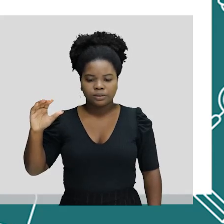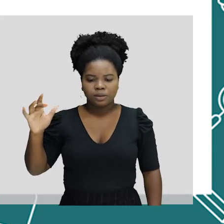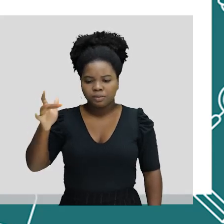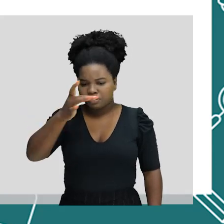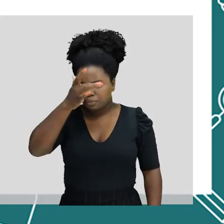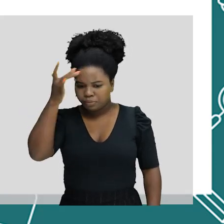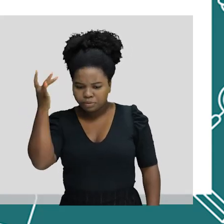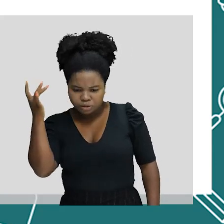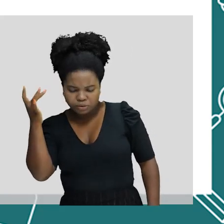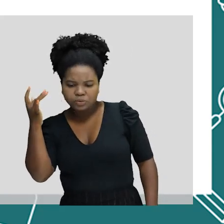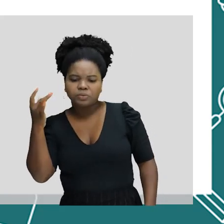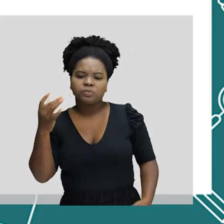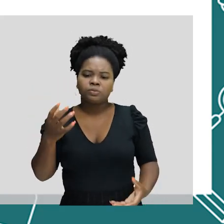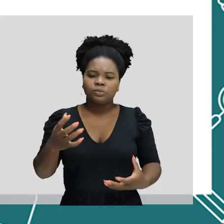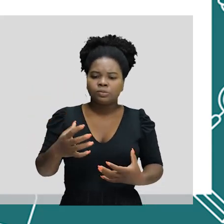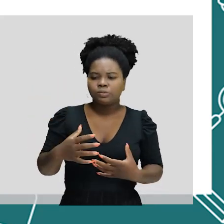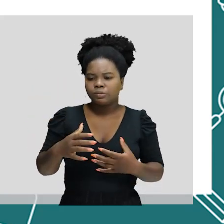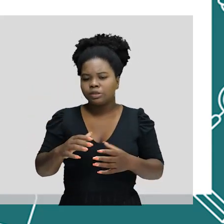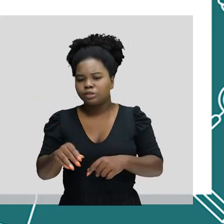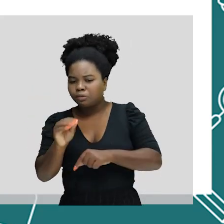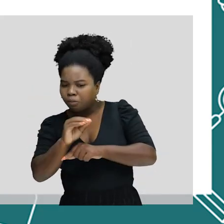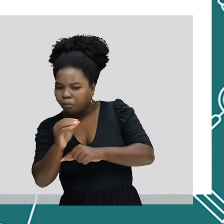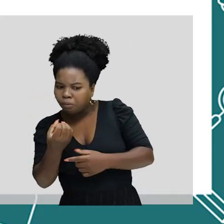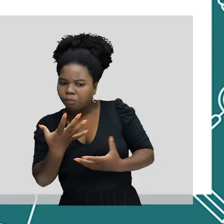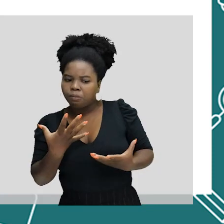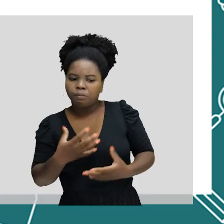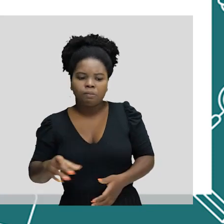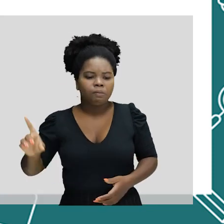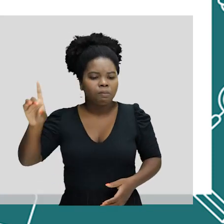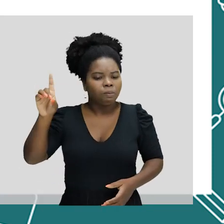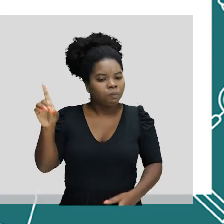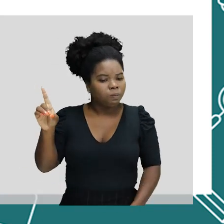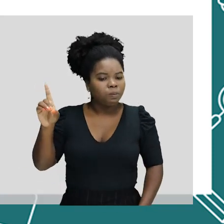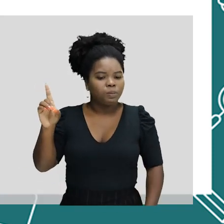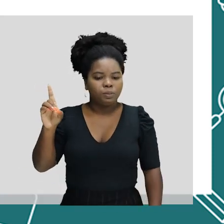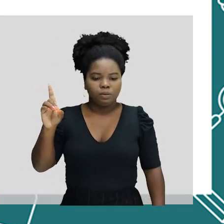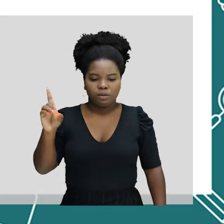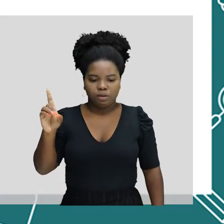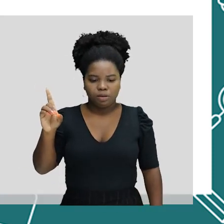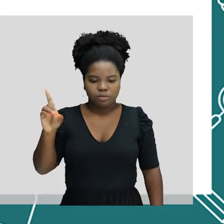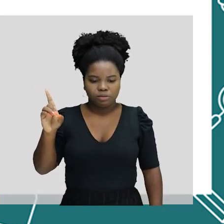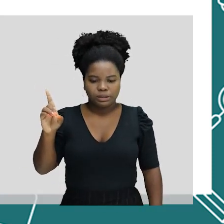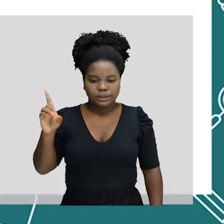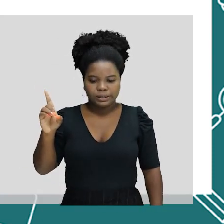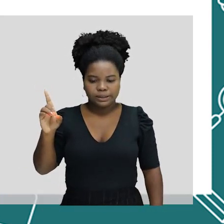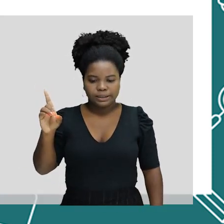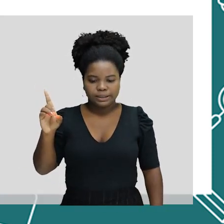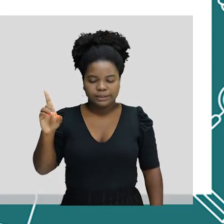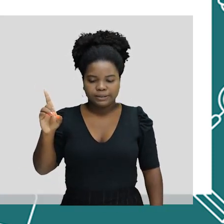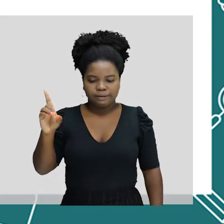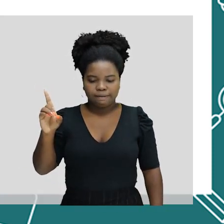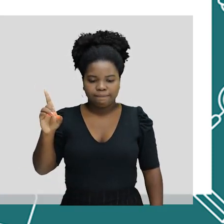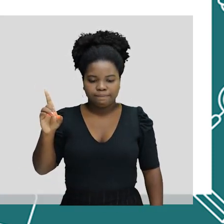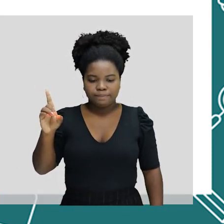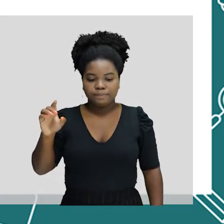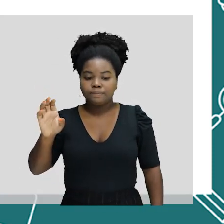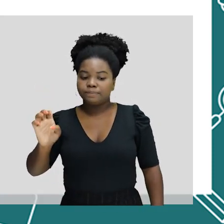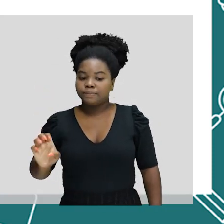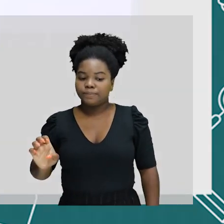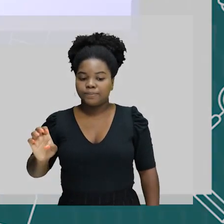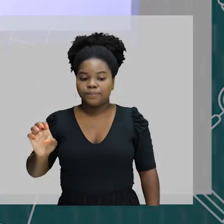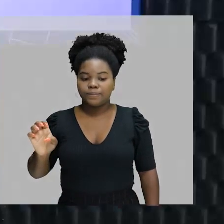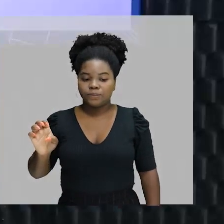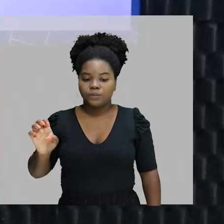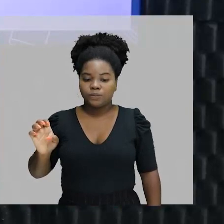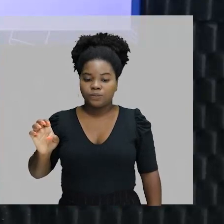as pessoas são bem recebidas. Letra D, pelo processo da marcha do litoral para o litoral do país, foi isso? Ou letra E,